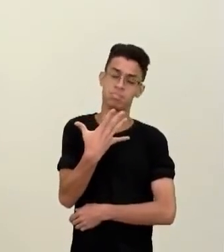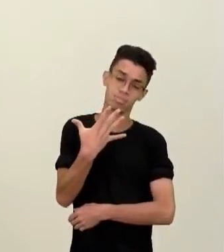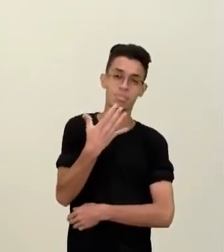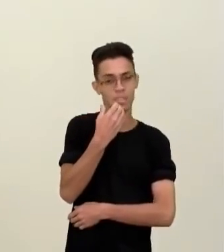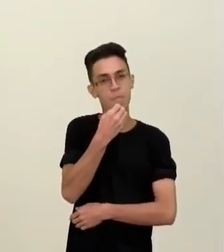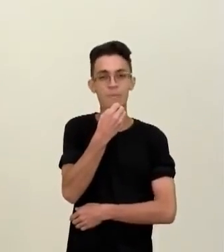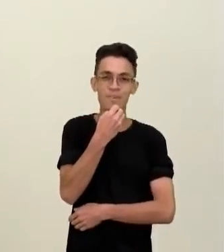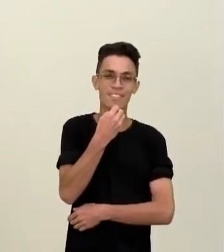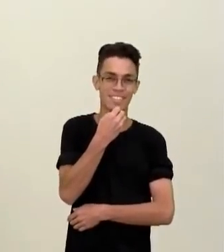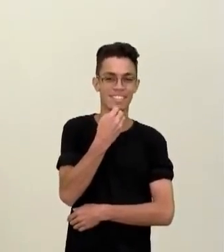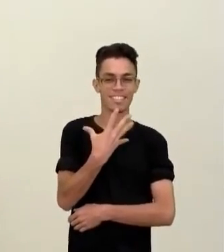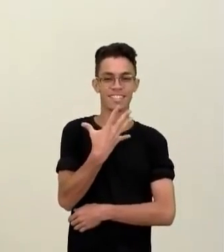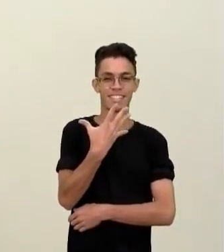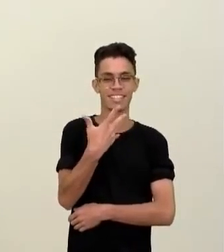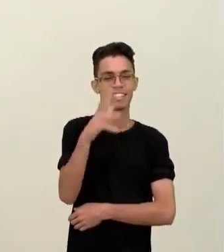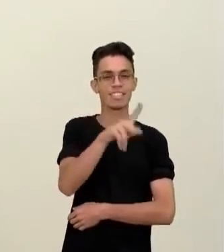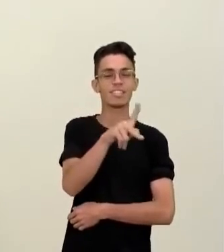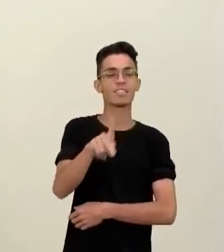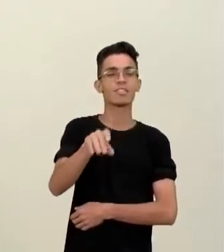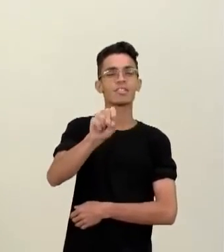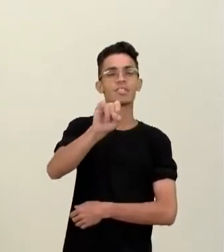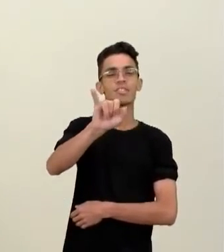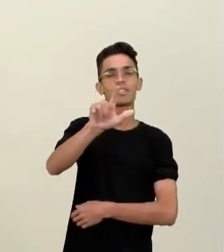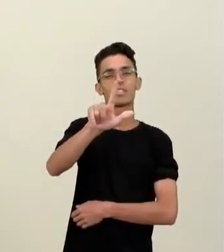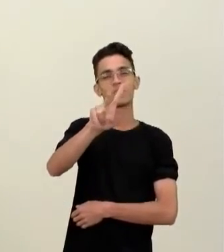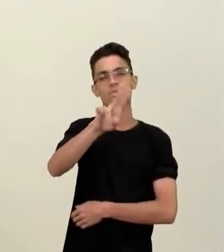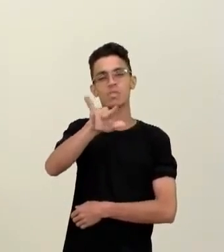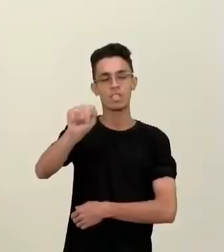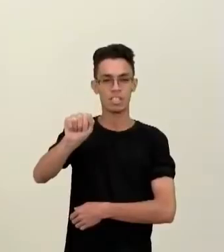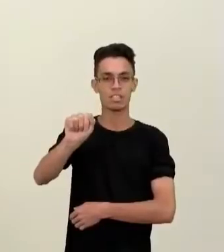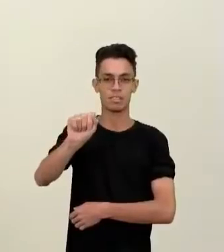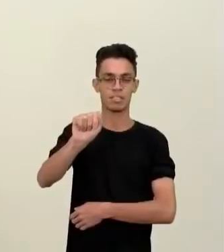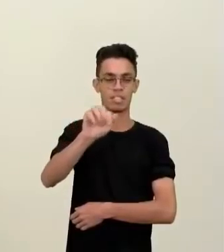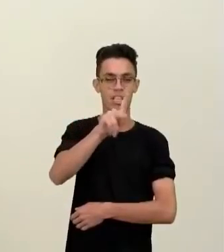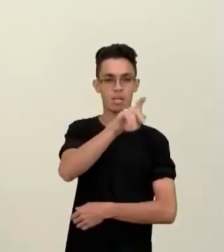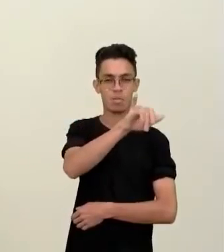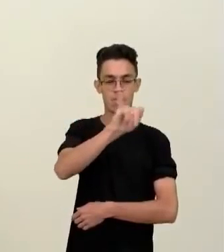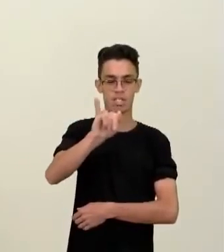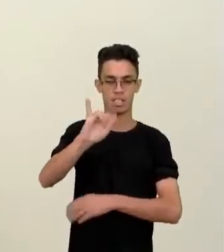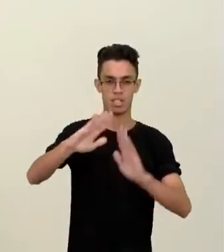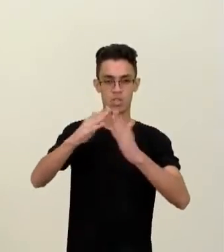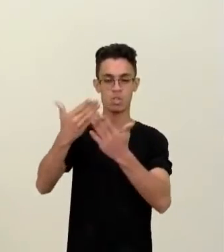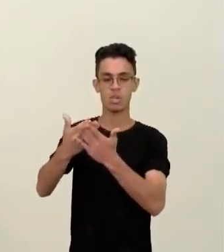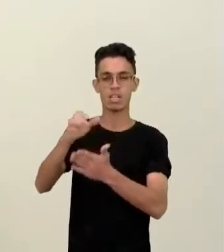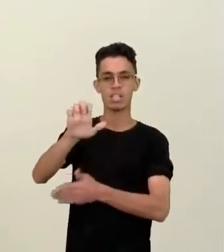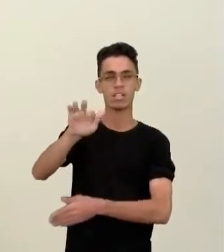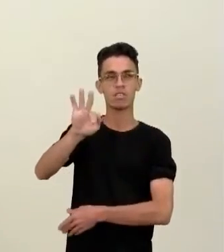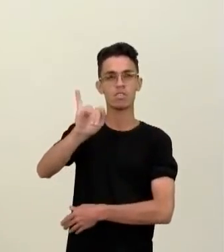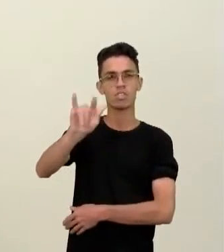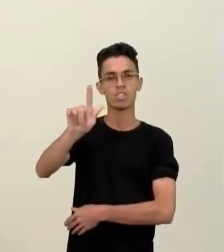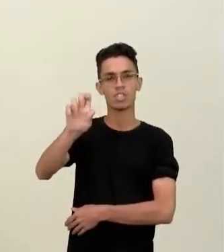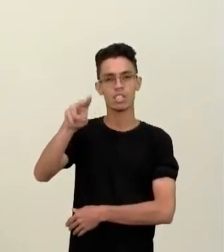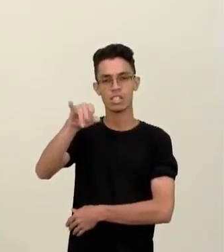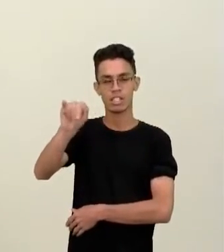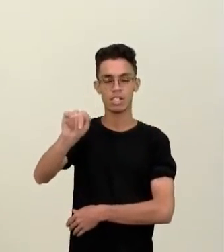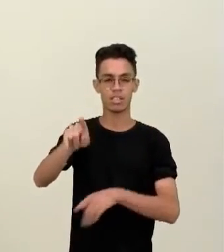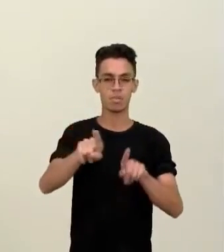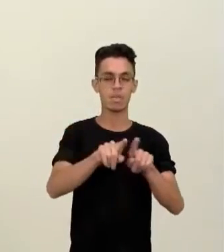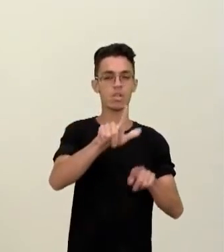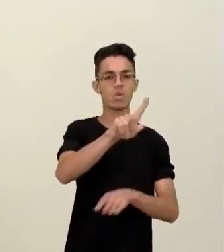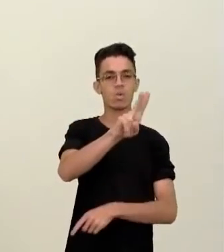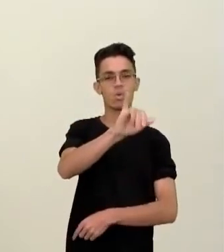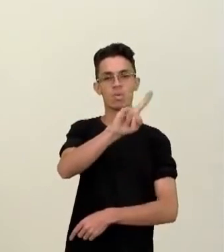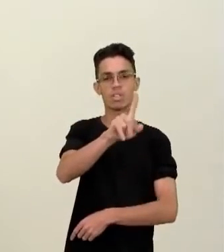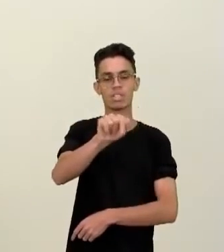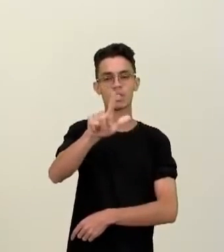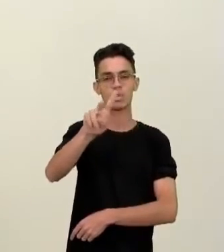maneira é bom, né? A professora Silvia, tá lá da PEI, lá da Efigênia, lá de Bariri, a Luísa, o